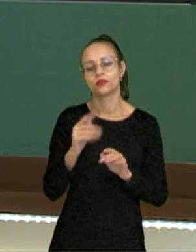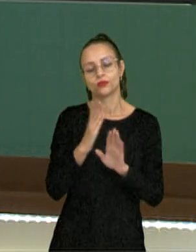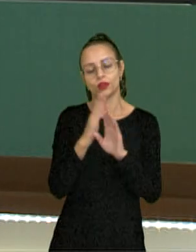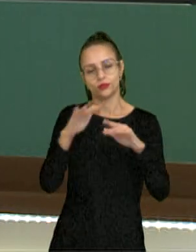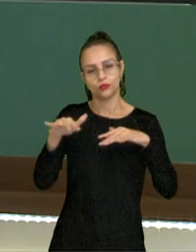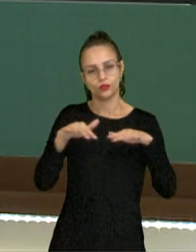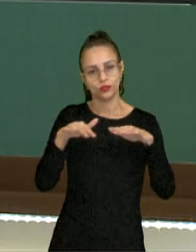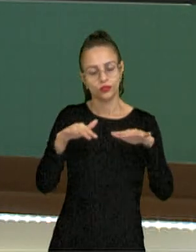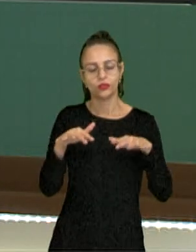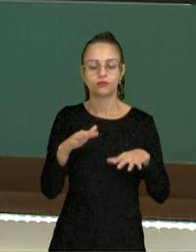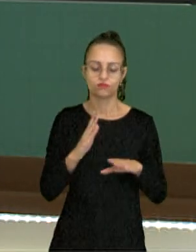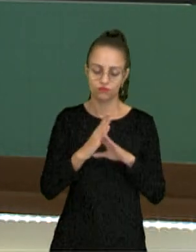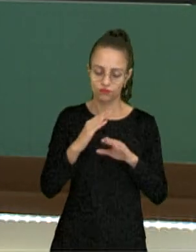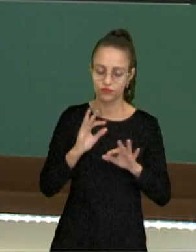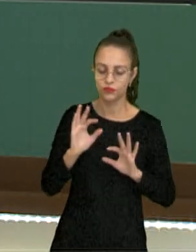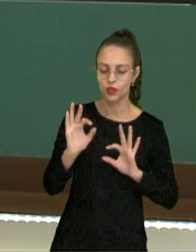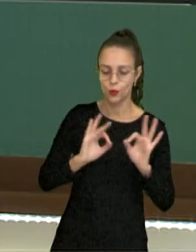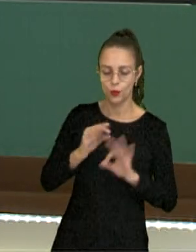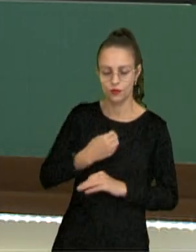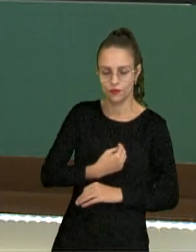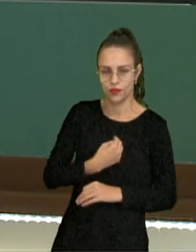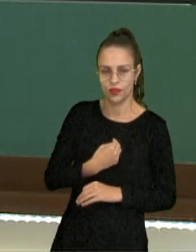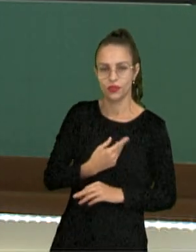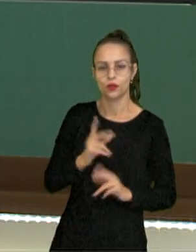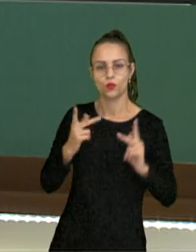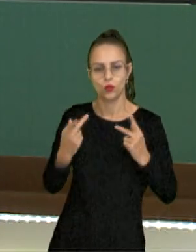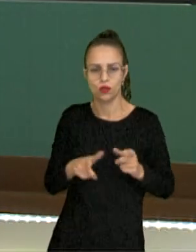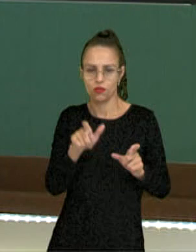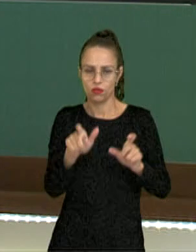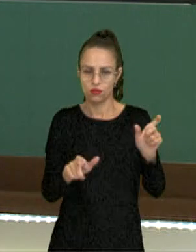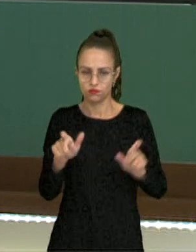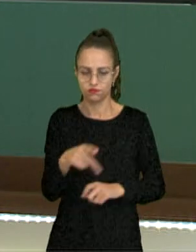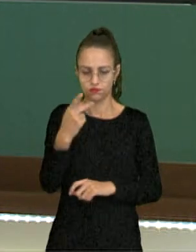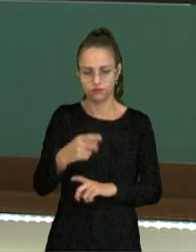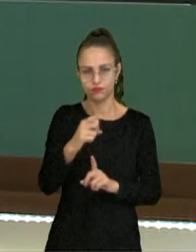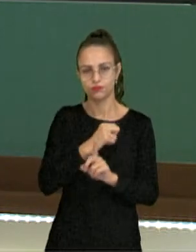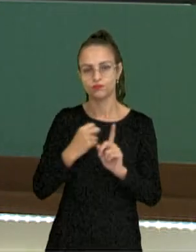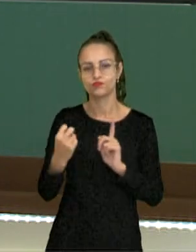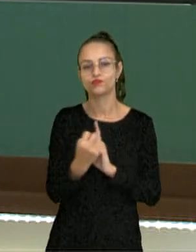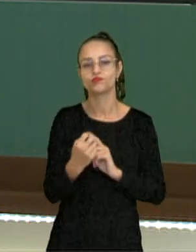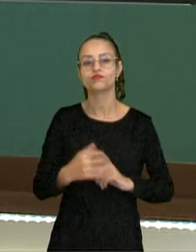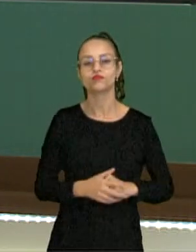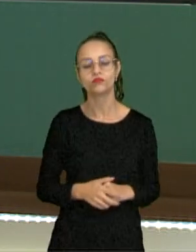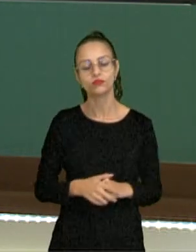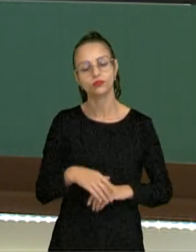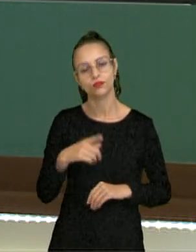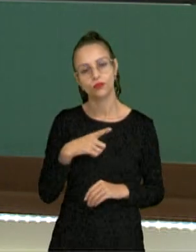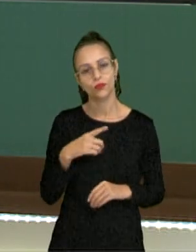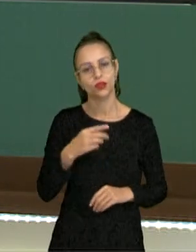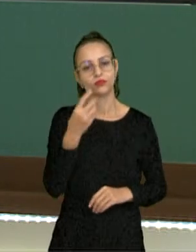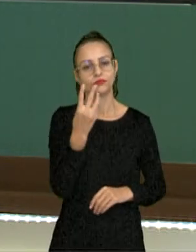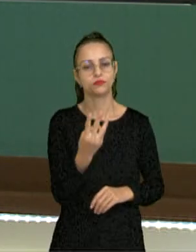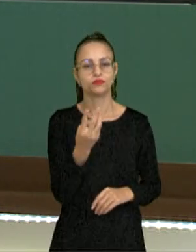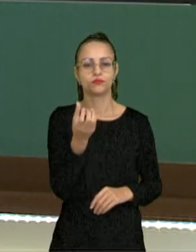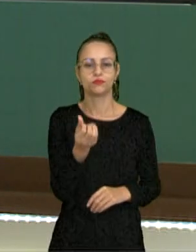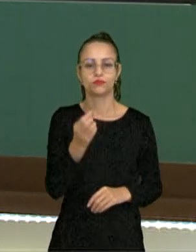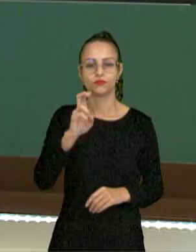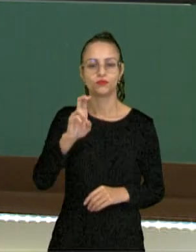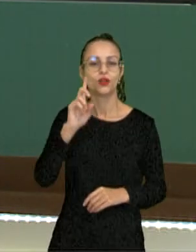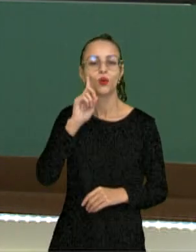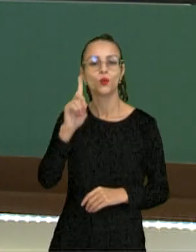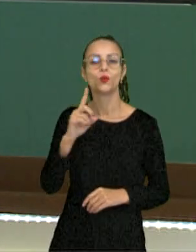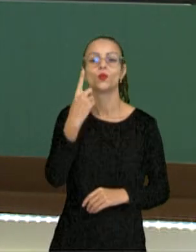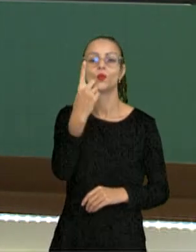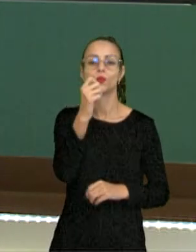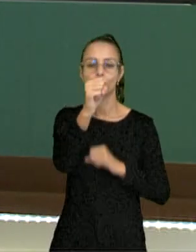Terra até para a organização das nossas atividades, certo? E aí nós temos, então, 365 dias, que é um ano, e que é